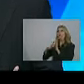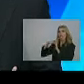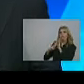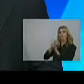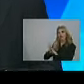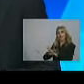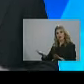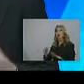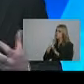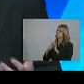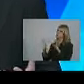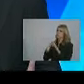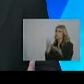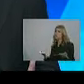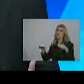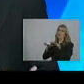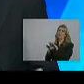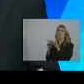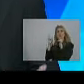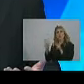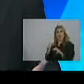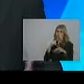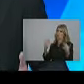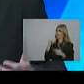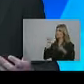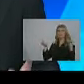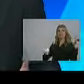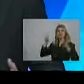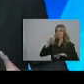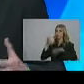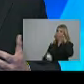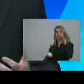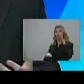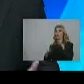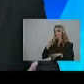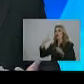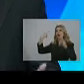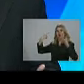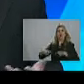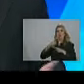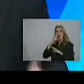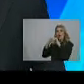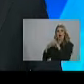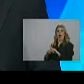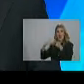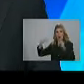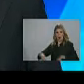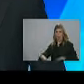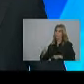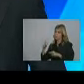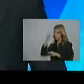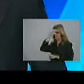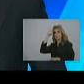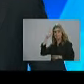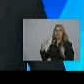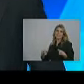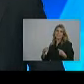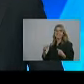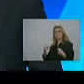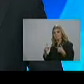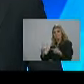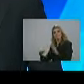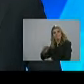desburocratizada. É preciso igualar esse mercado que hoje está desequilibrado. Hoje é uma competição desigual e a Prefeitura precisa, sim, fazer parte